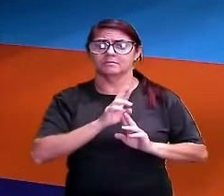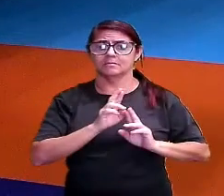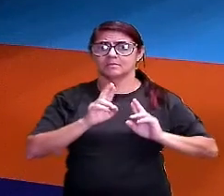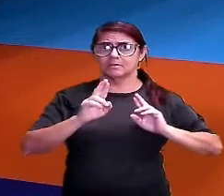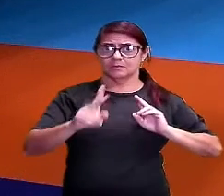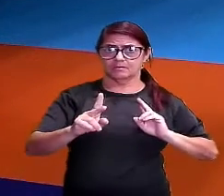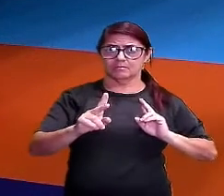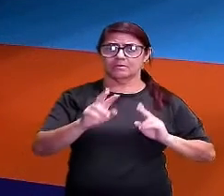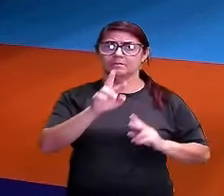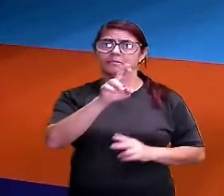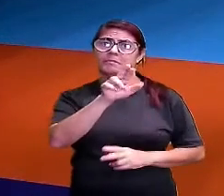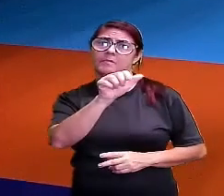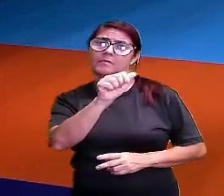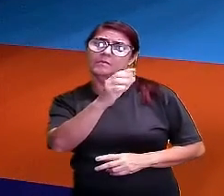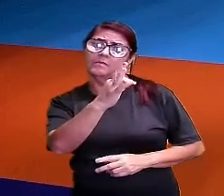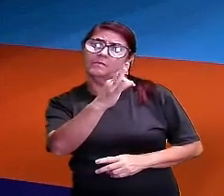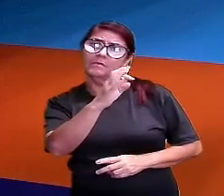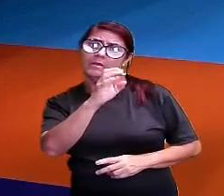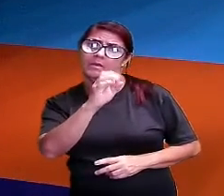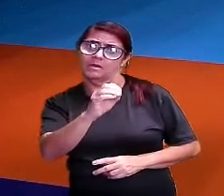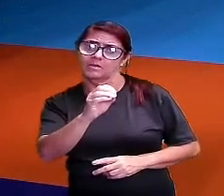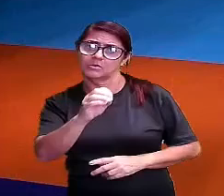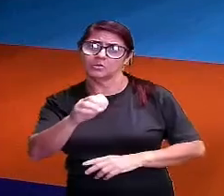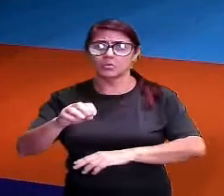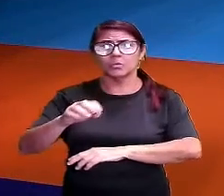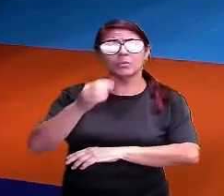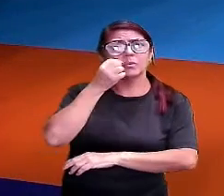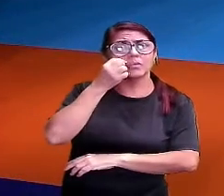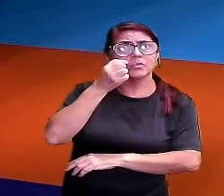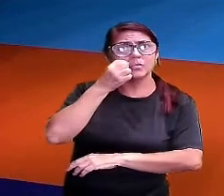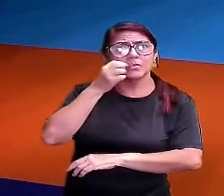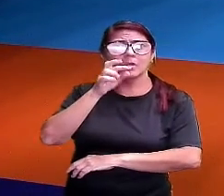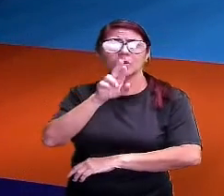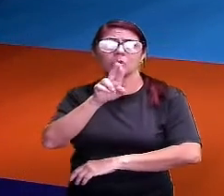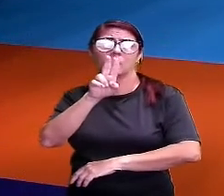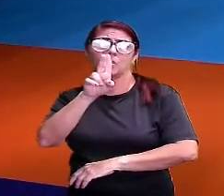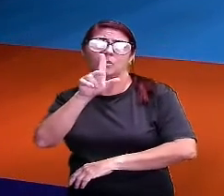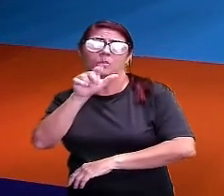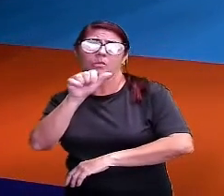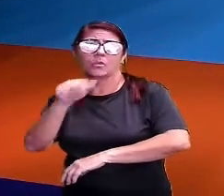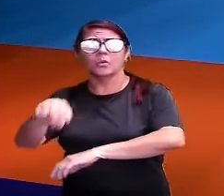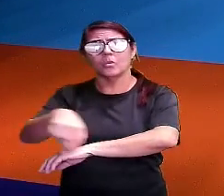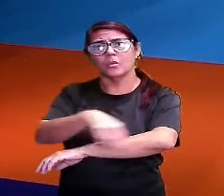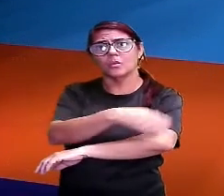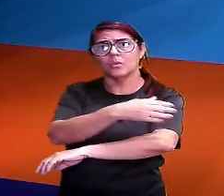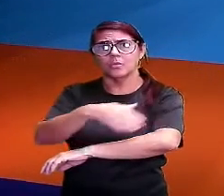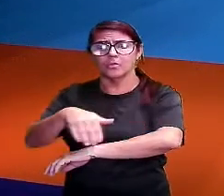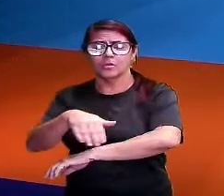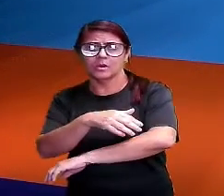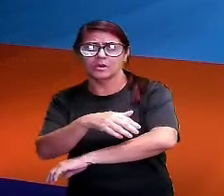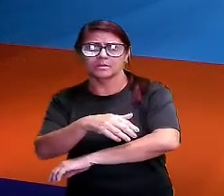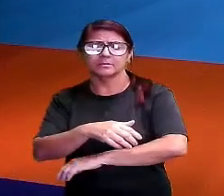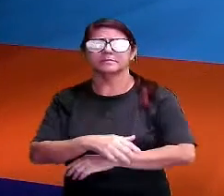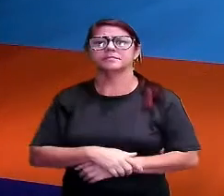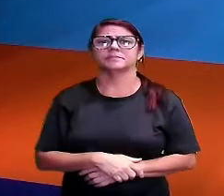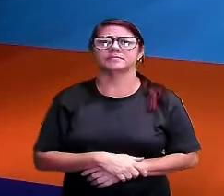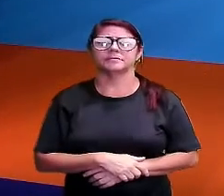palavra rato e rua. Já na segunda